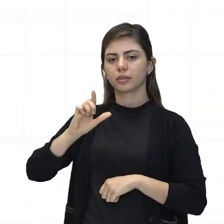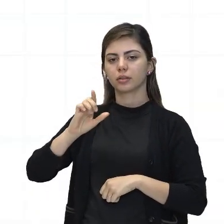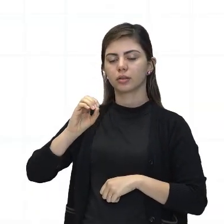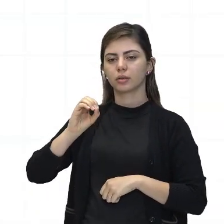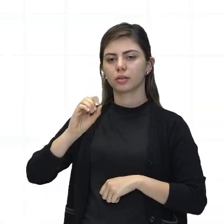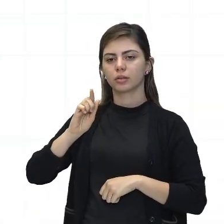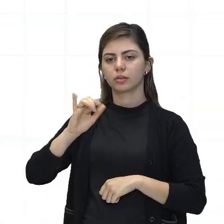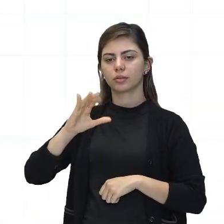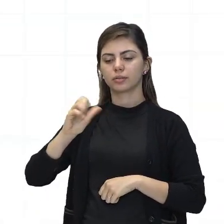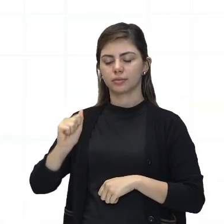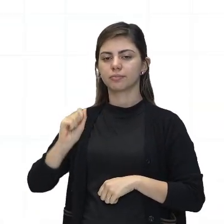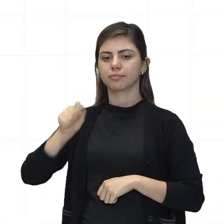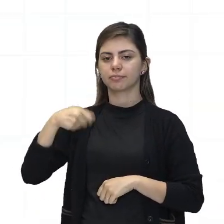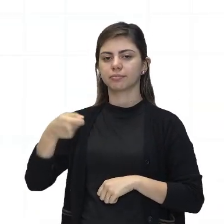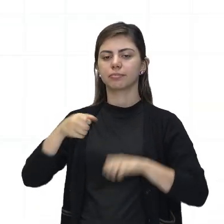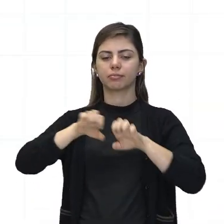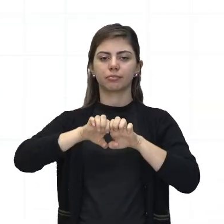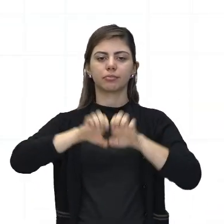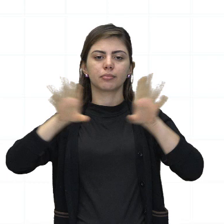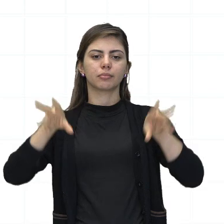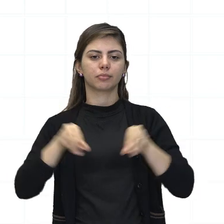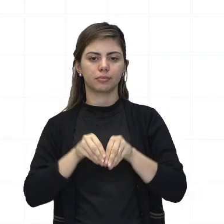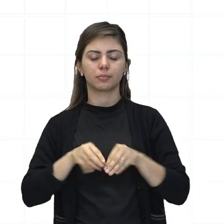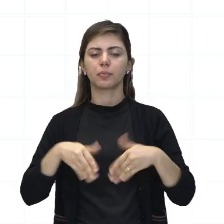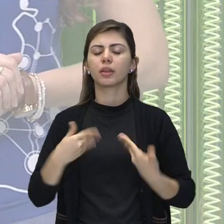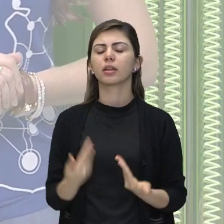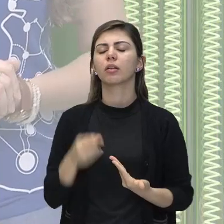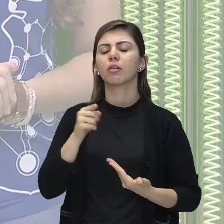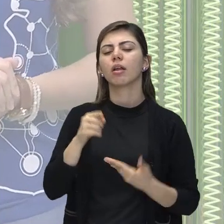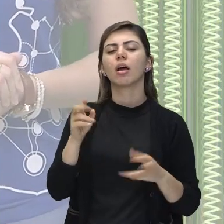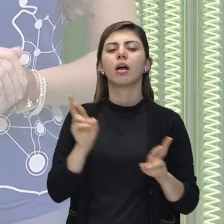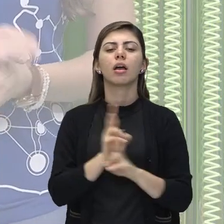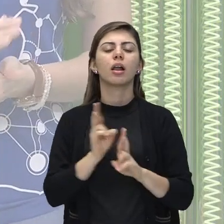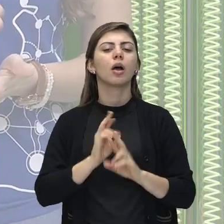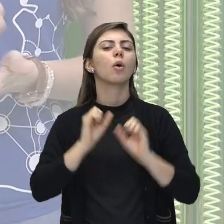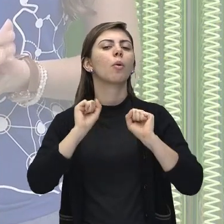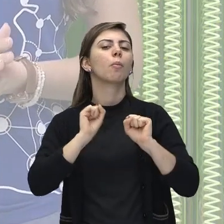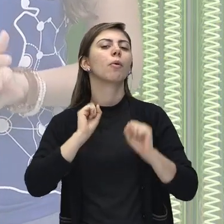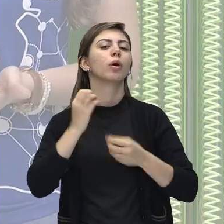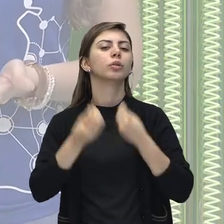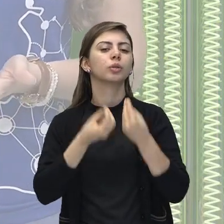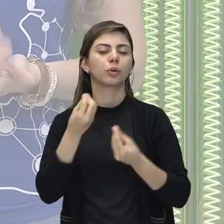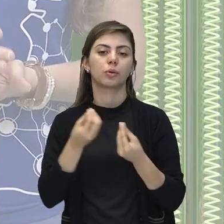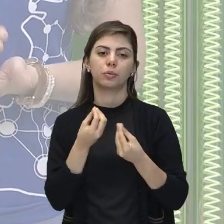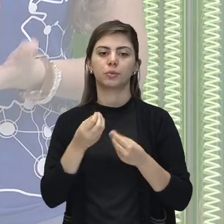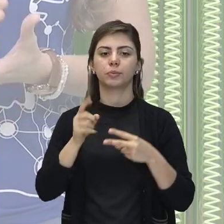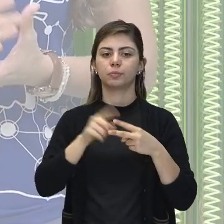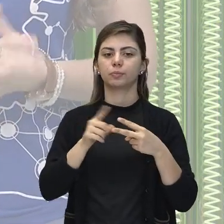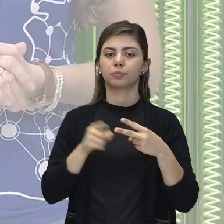relações, elas podem ser, Então, essas relações, elas podem ser